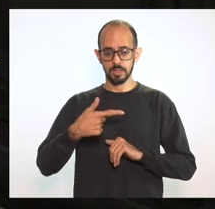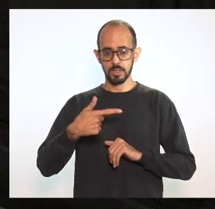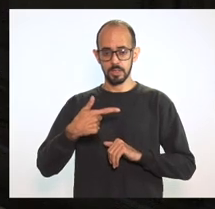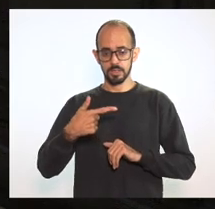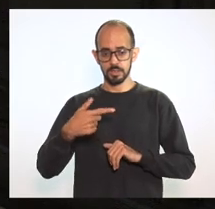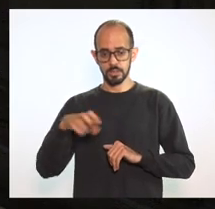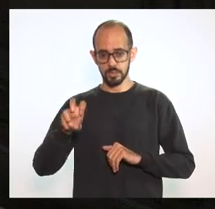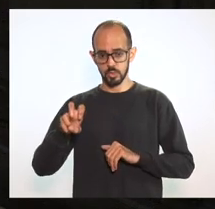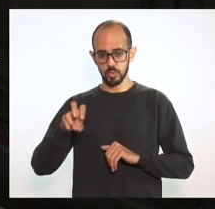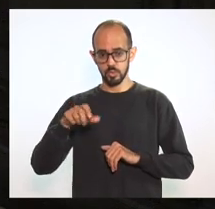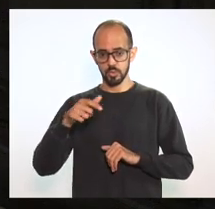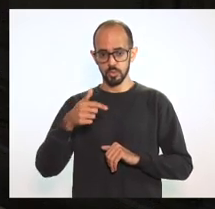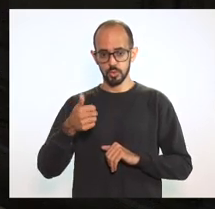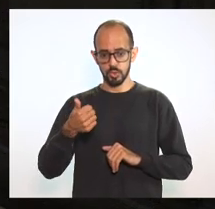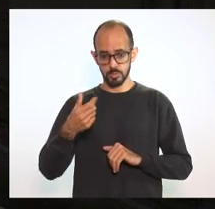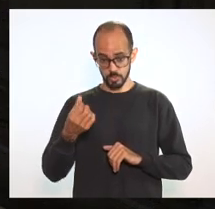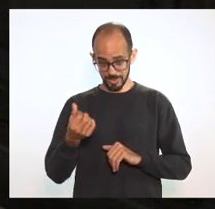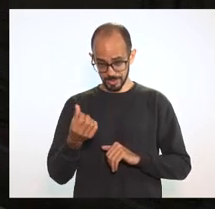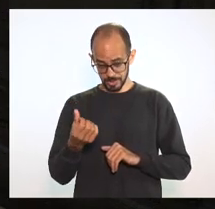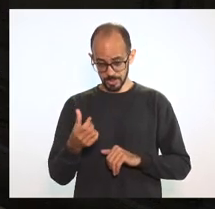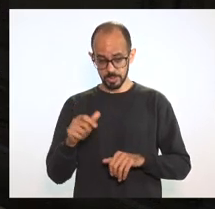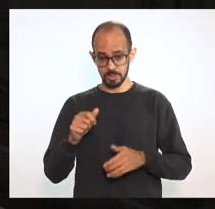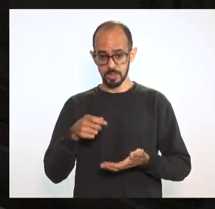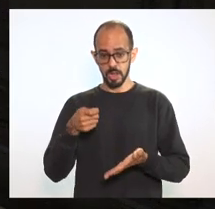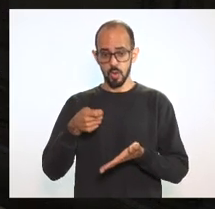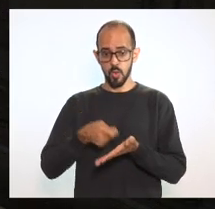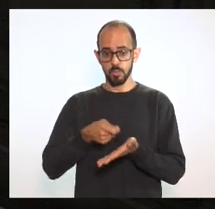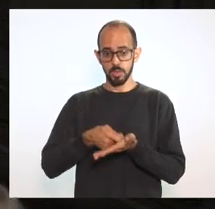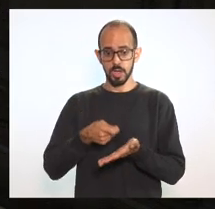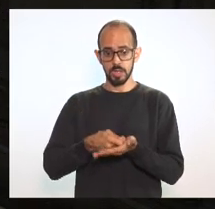a obrigatoriedade de